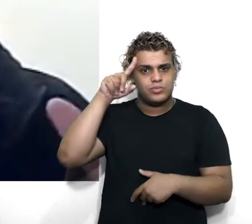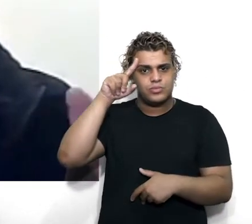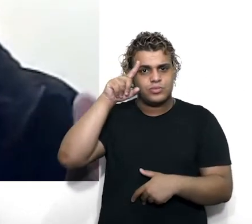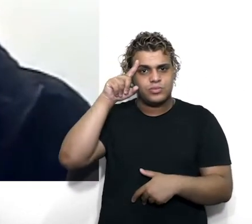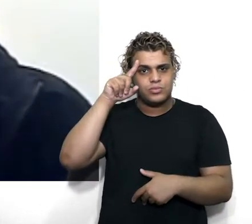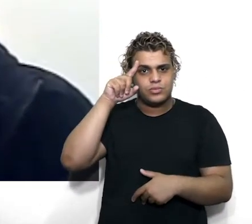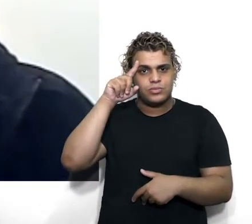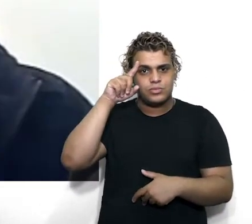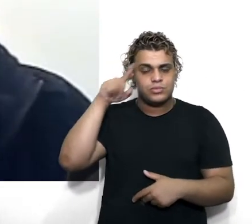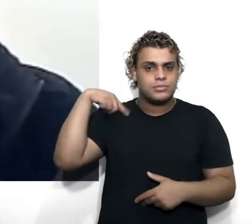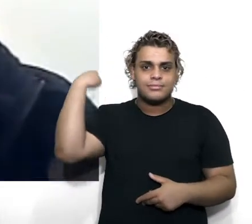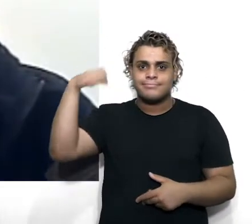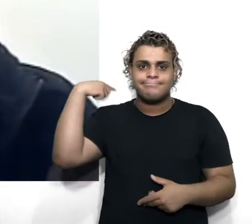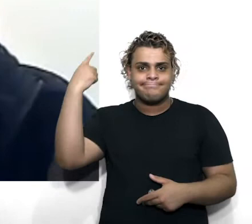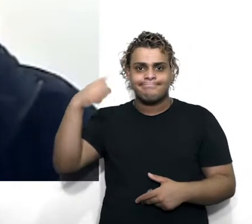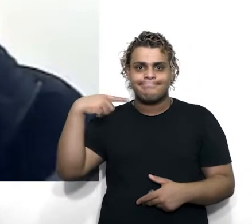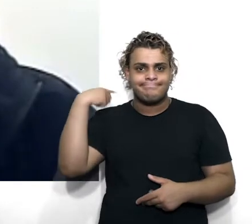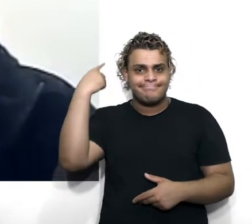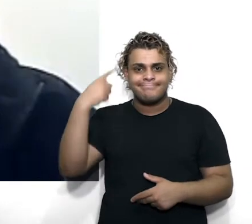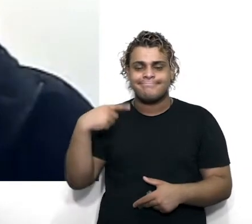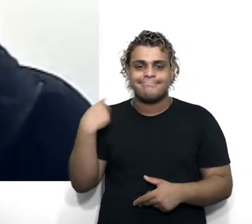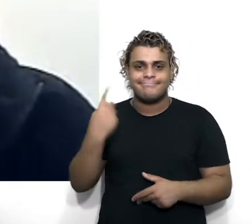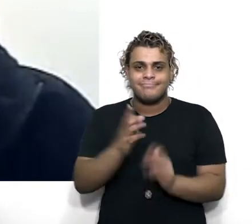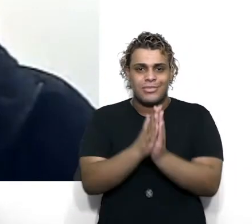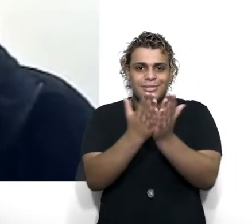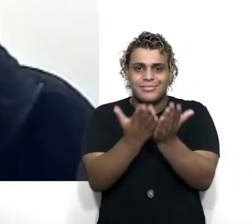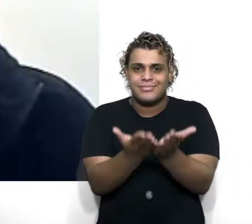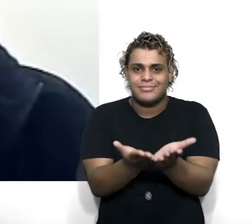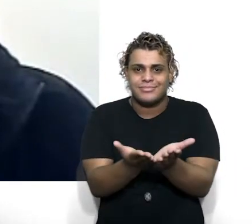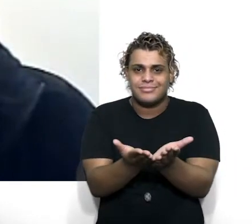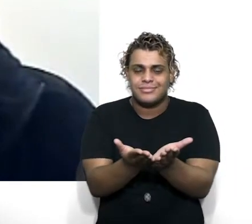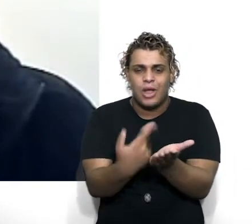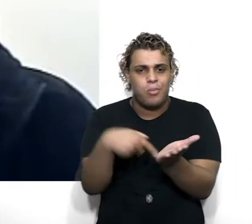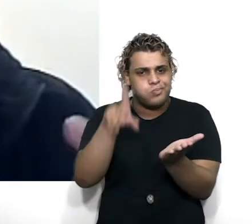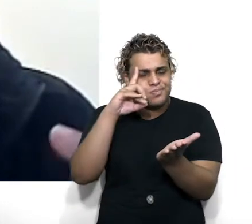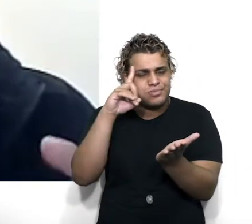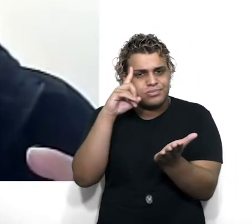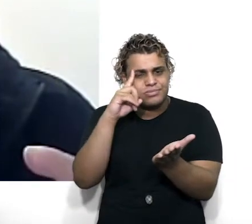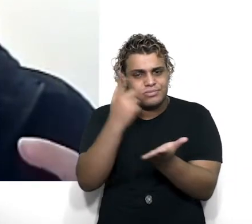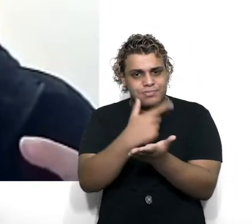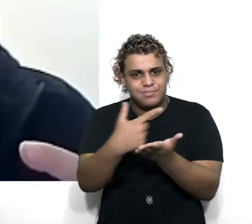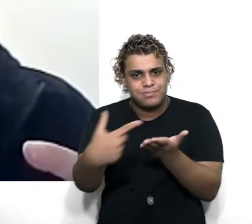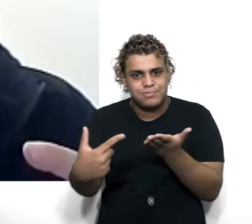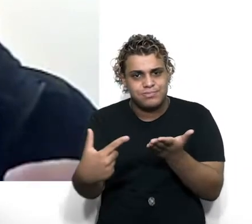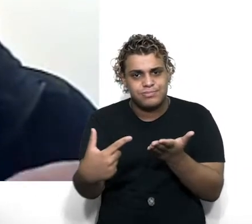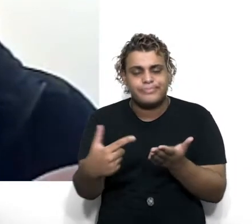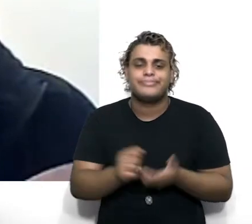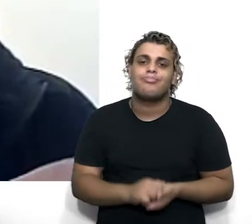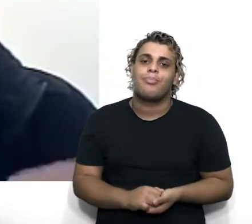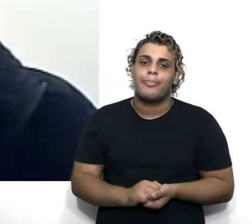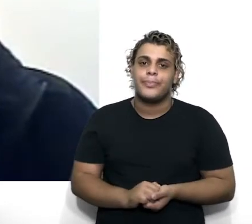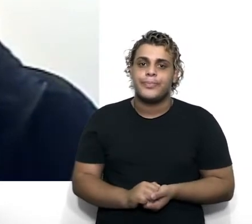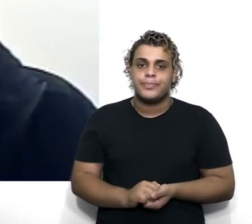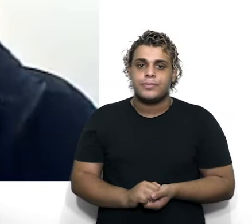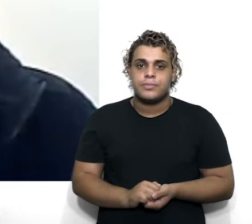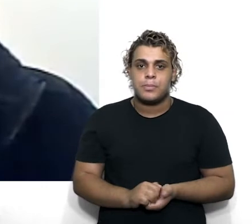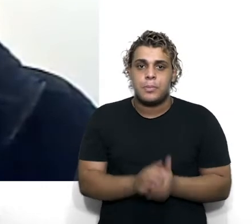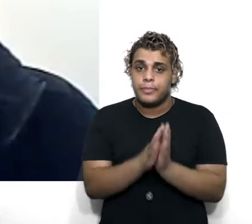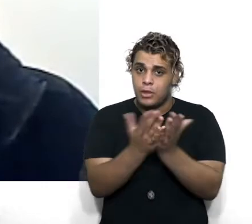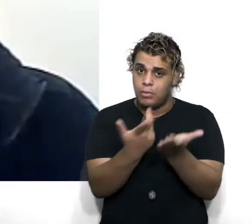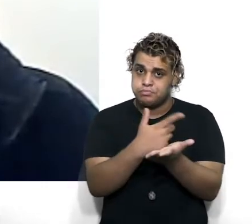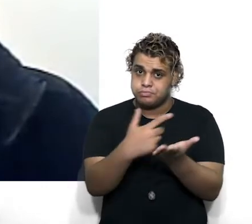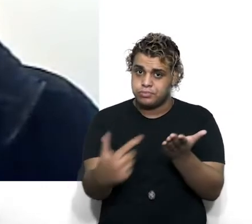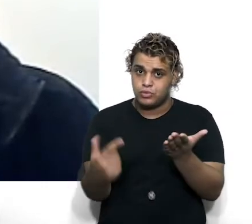completamente louco, um diário que eu acho que é das coisas mais fortes que eu fiz. Era um diário que eu